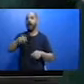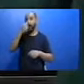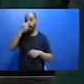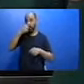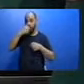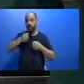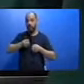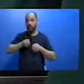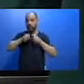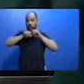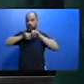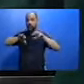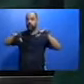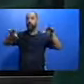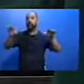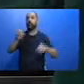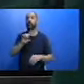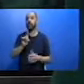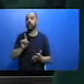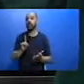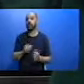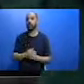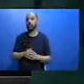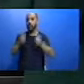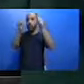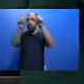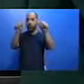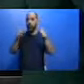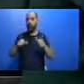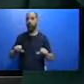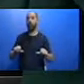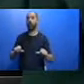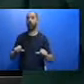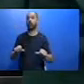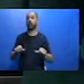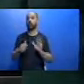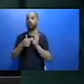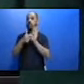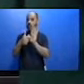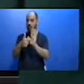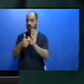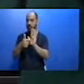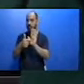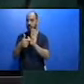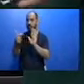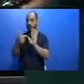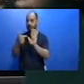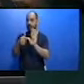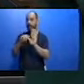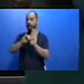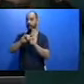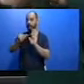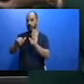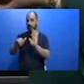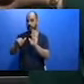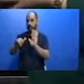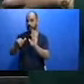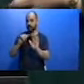cartaz tá mostrando como que eu não o que é o que eu faço para não transmitir